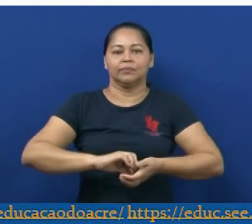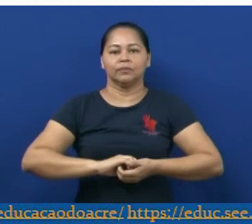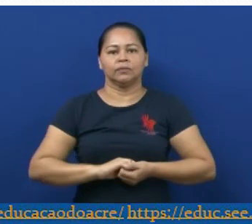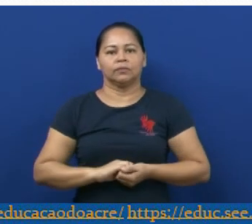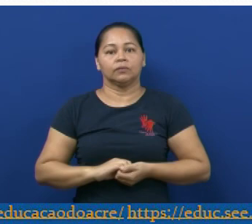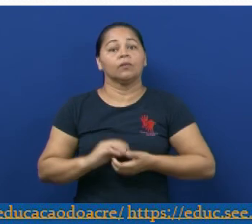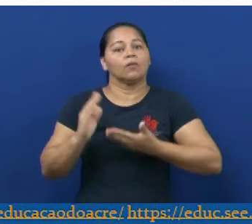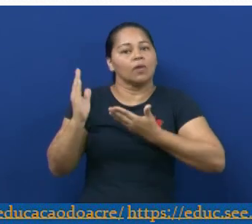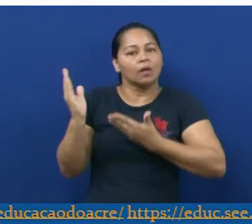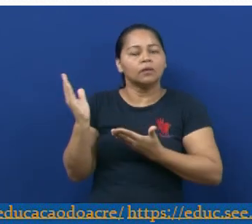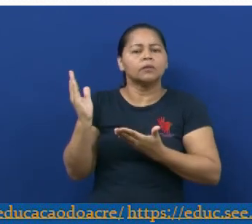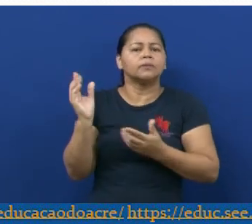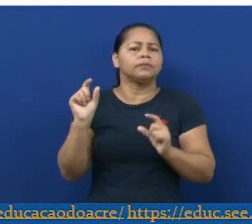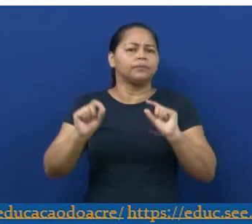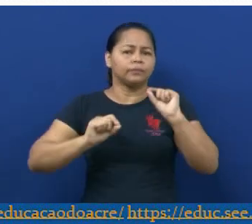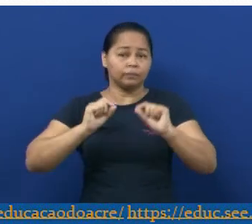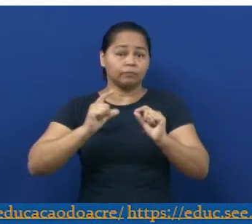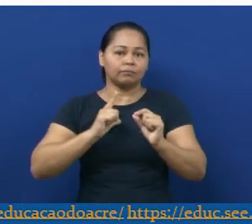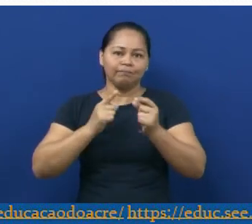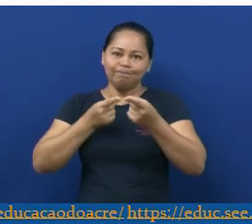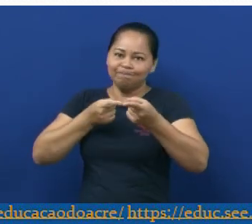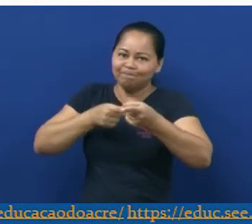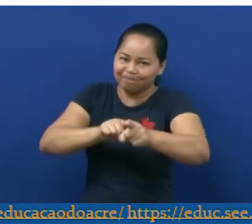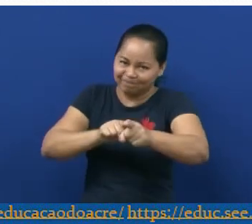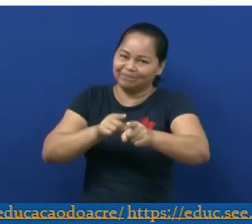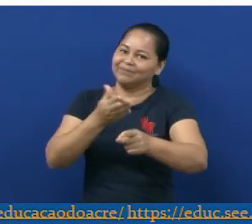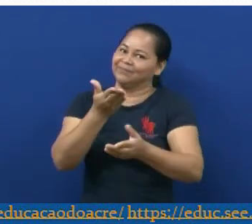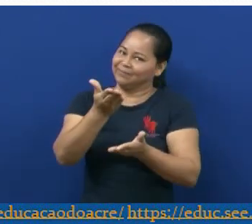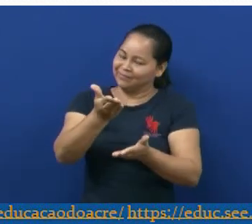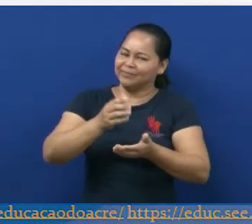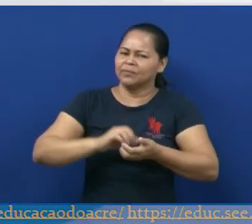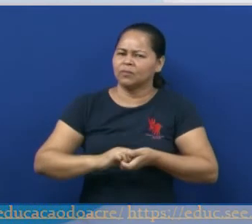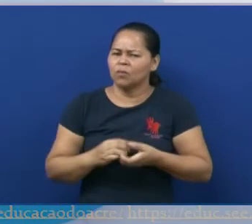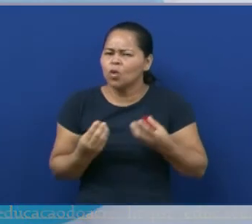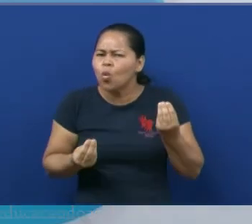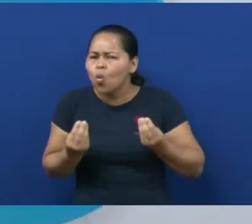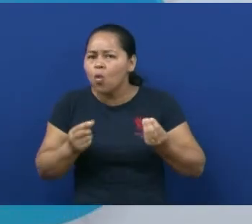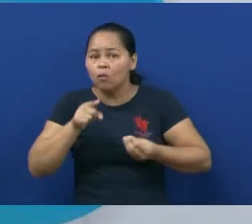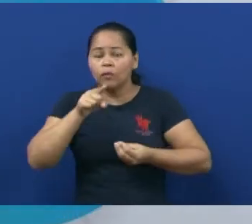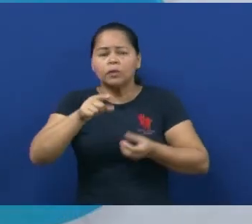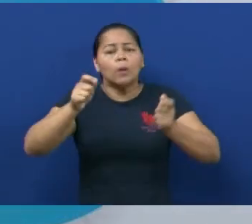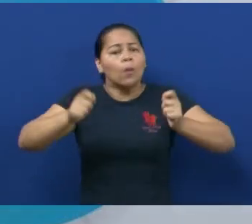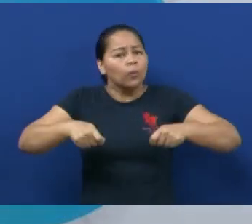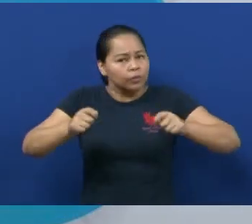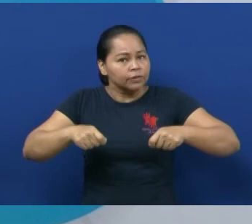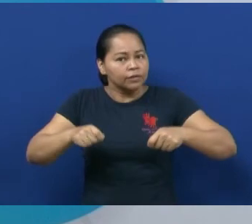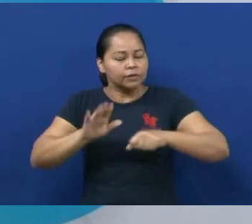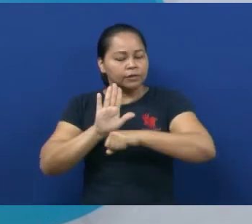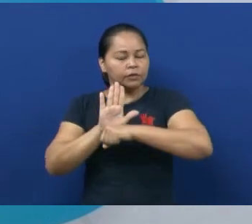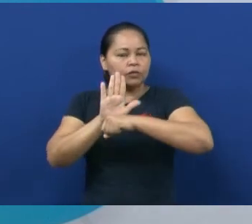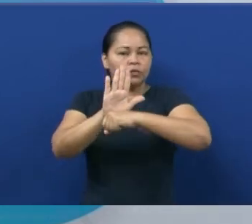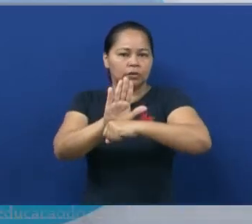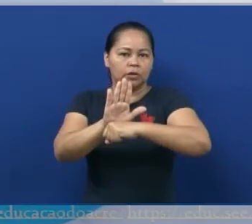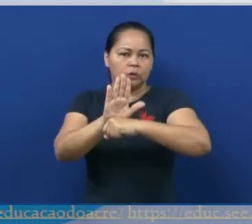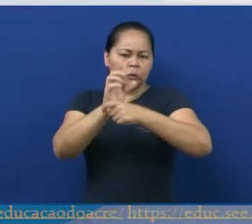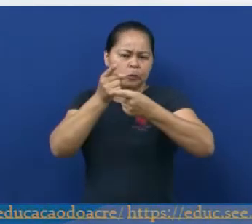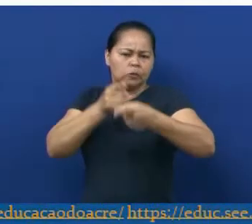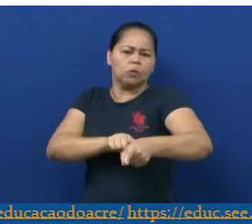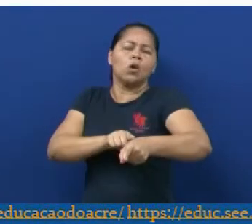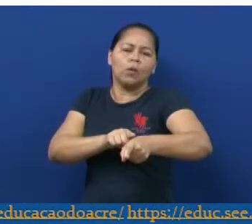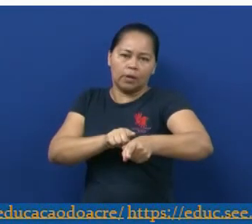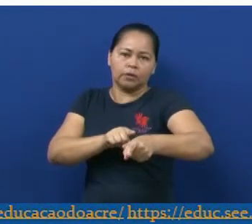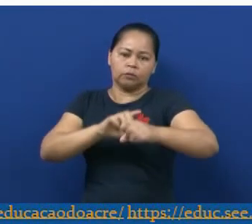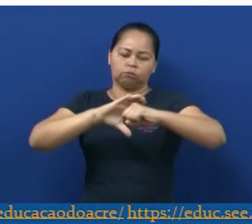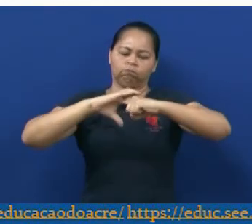E aí eu trago então aqui um desafio para você. Como você poderia contribuir para o combate ao vírus